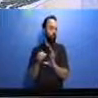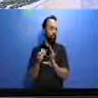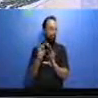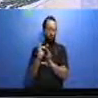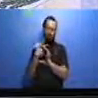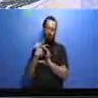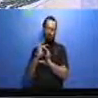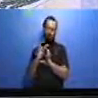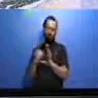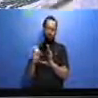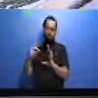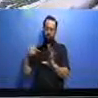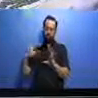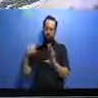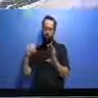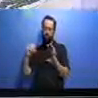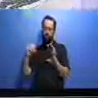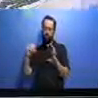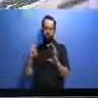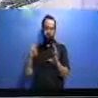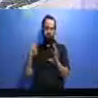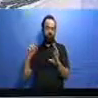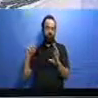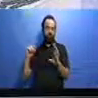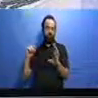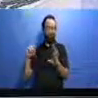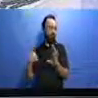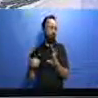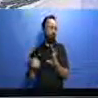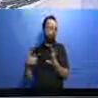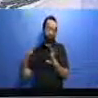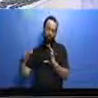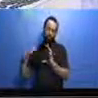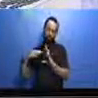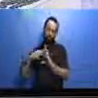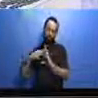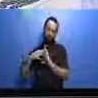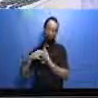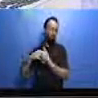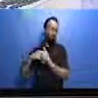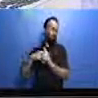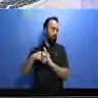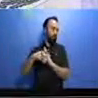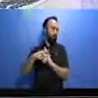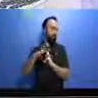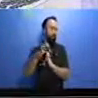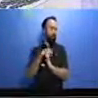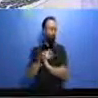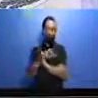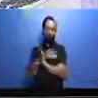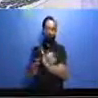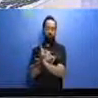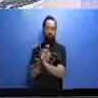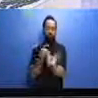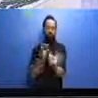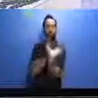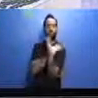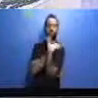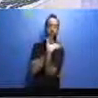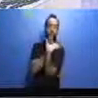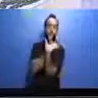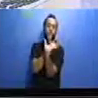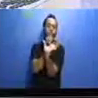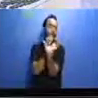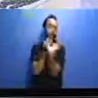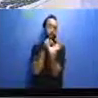poros, também chamados de porócitos. Ao entrar a água, ela vem para essa região chamada de átrio, é a região central interna